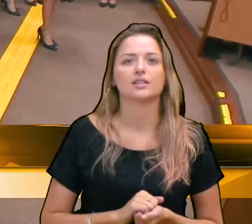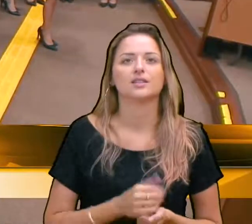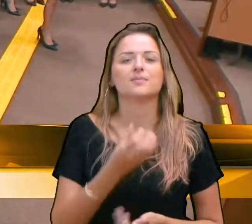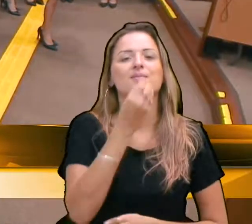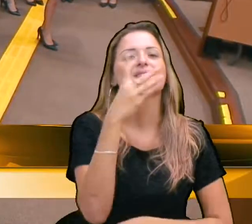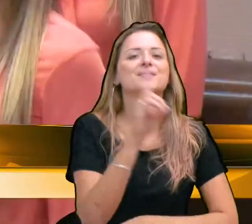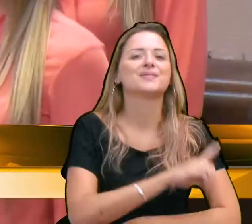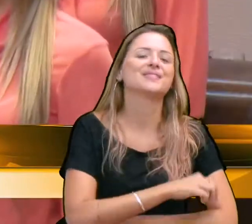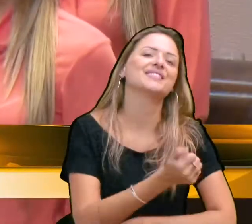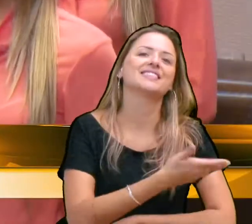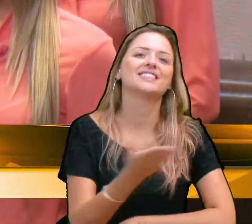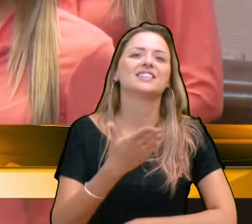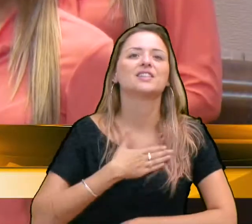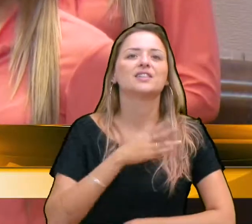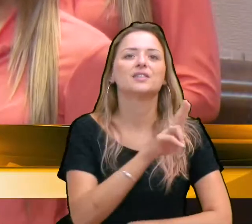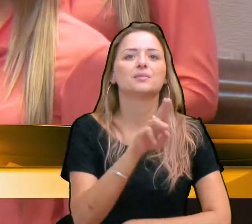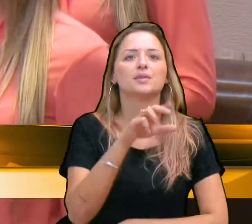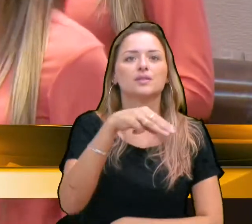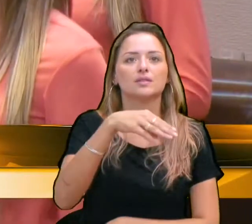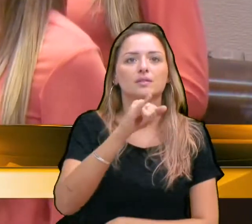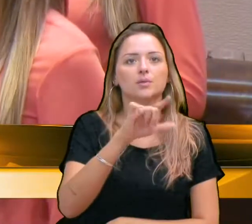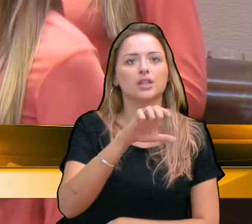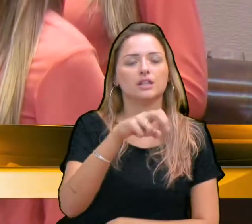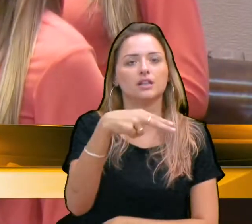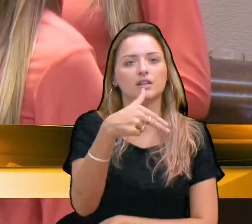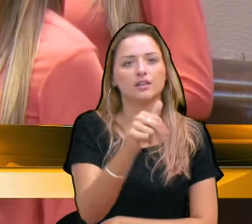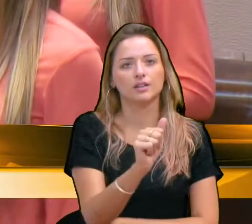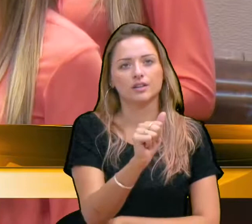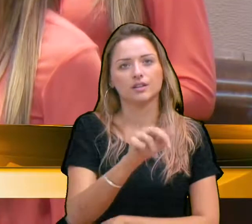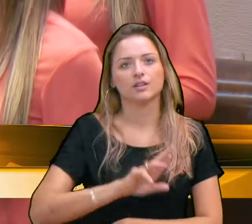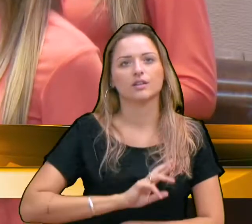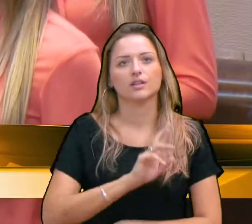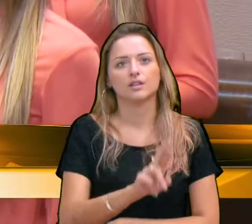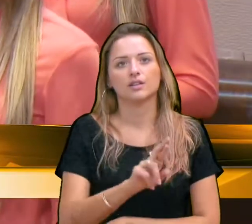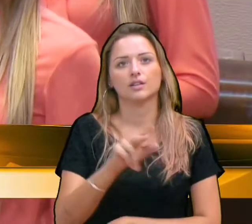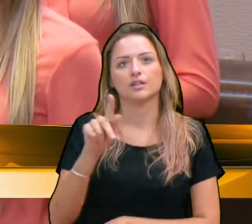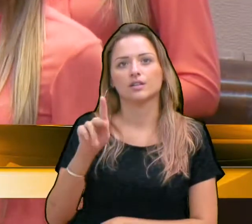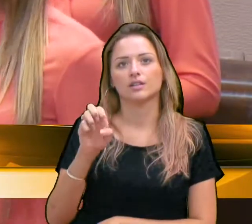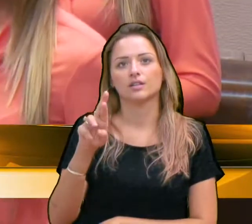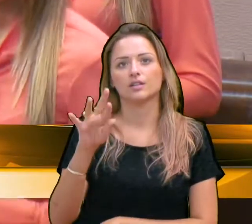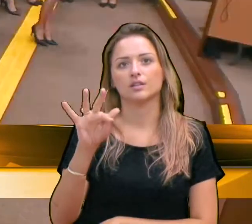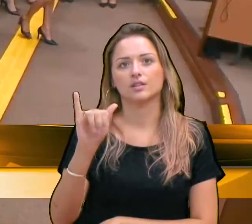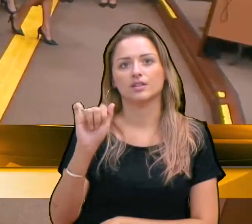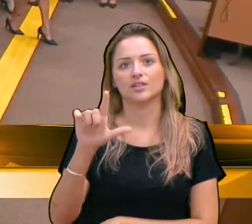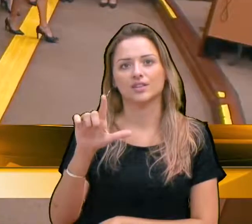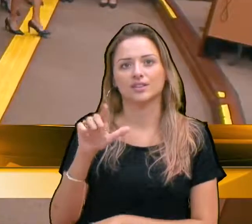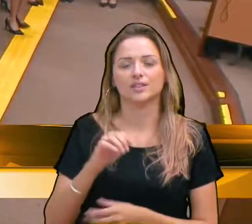Bom dia a todos, meu nome é Milena Ramos Carinhato e eu represento a Perfil Imóveis.